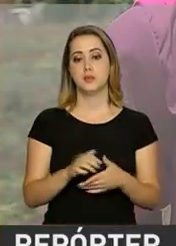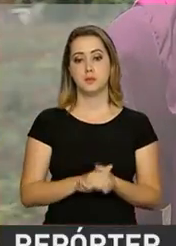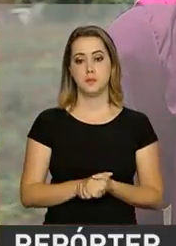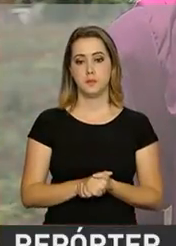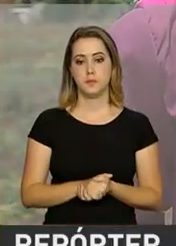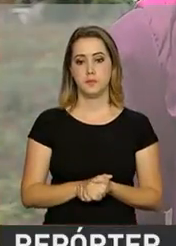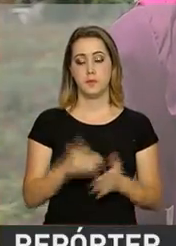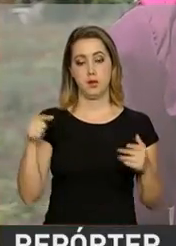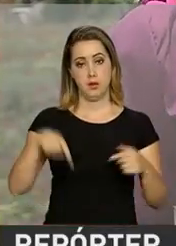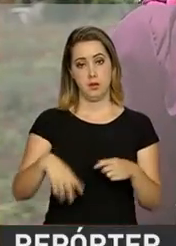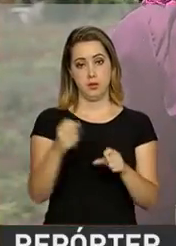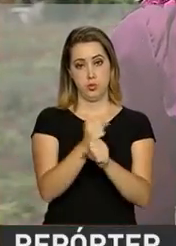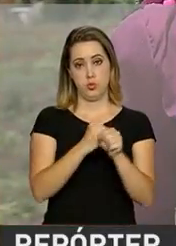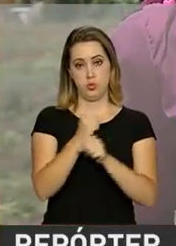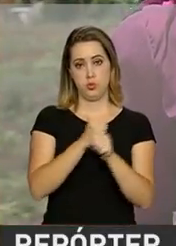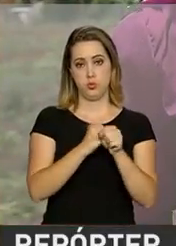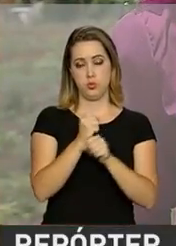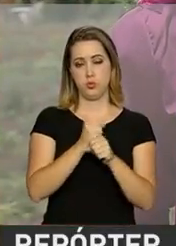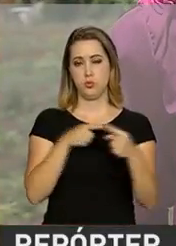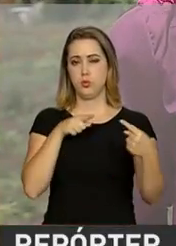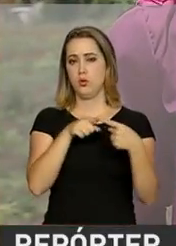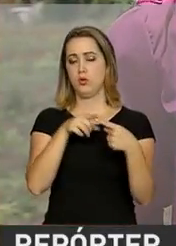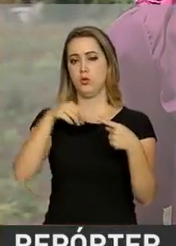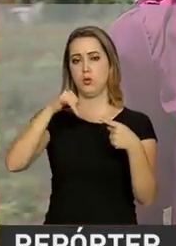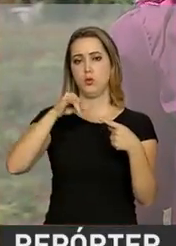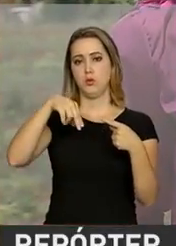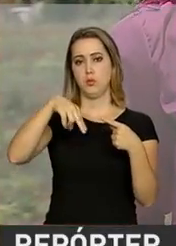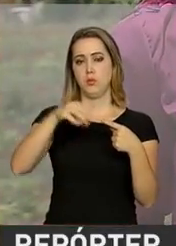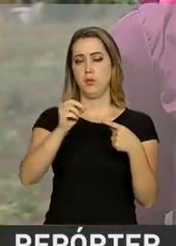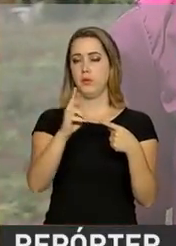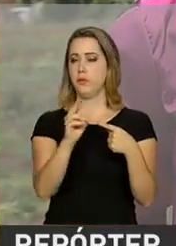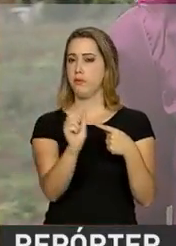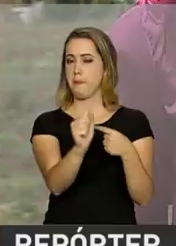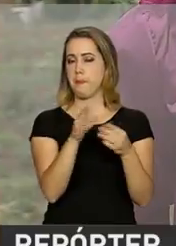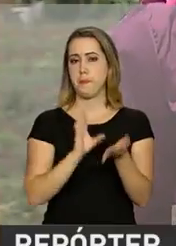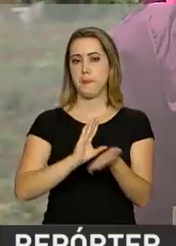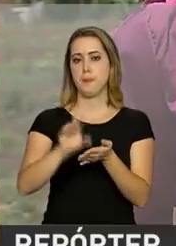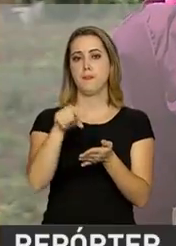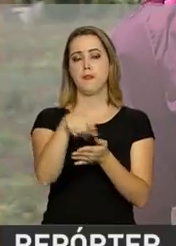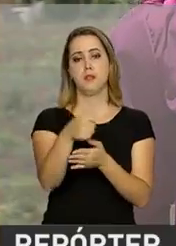Para 2017, a meta do INCRA é disponibilizar cerca de